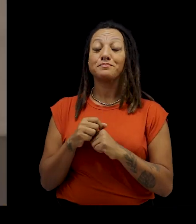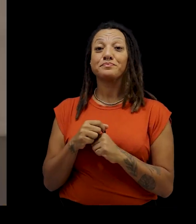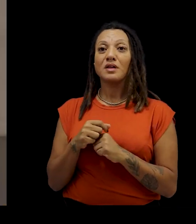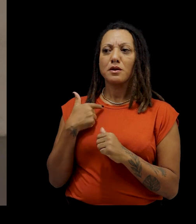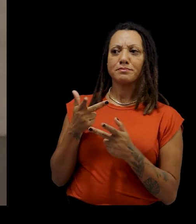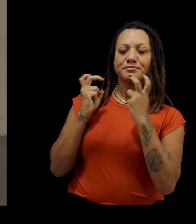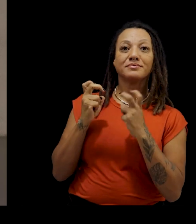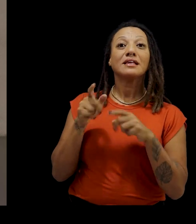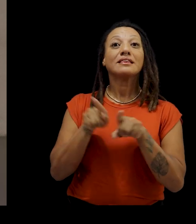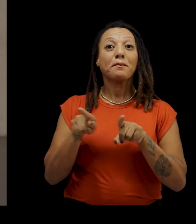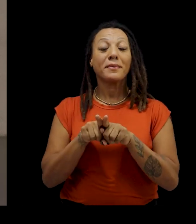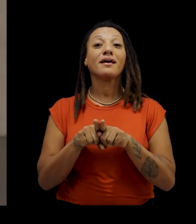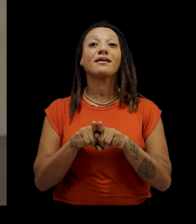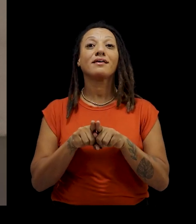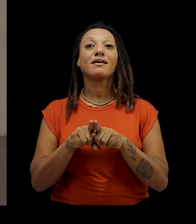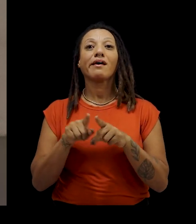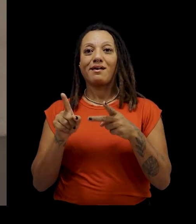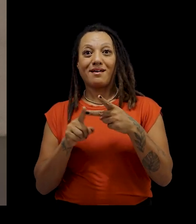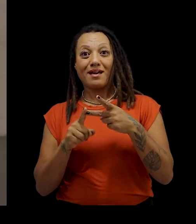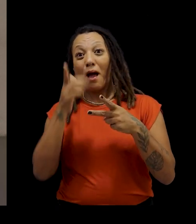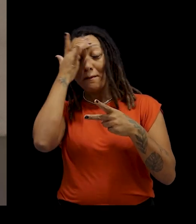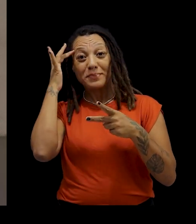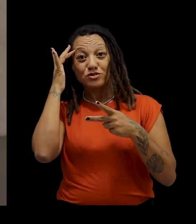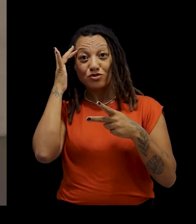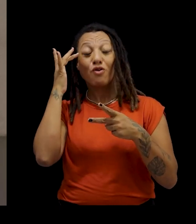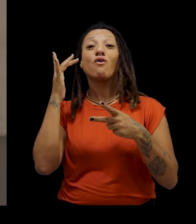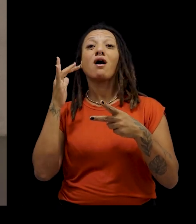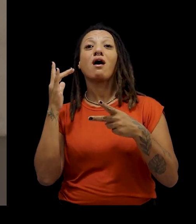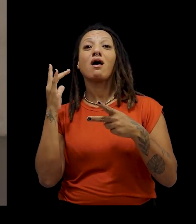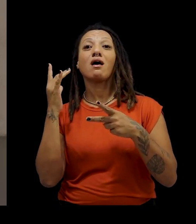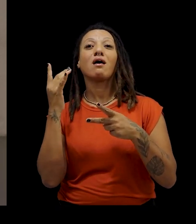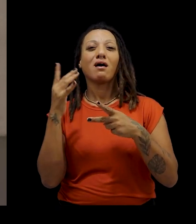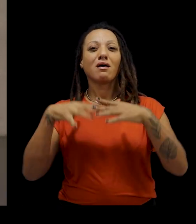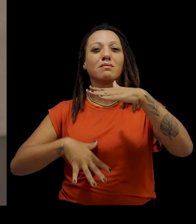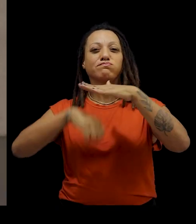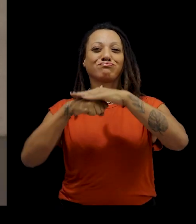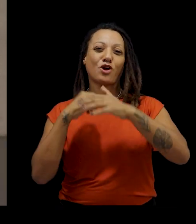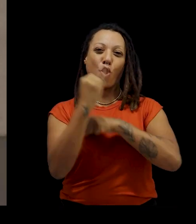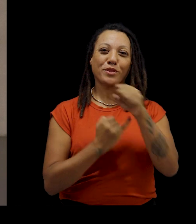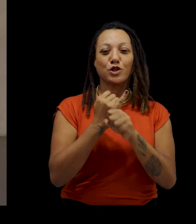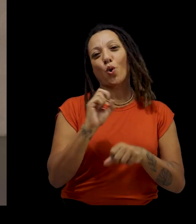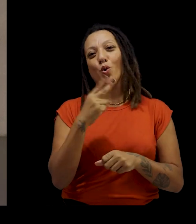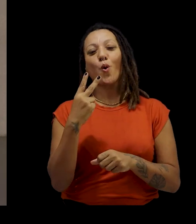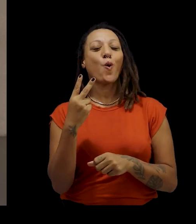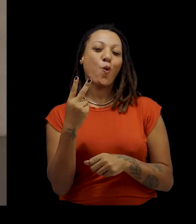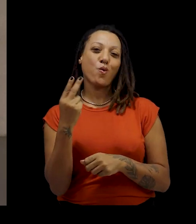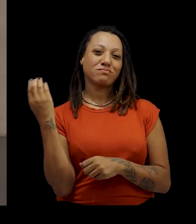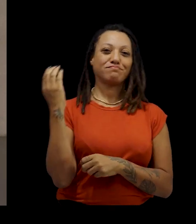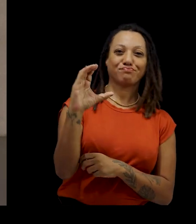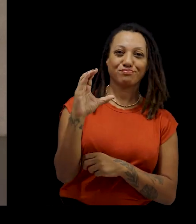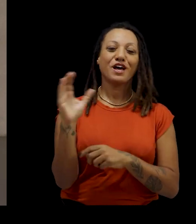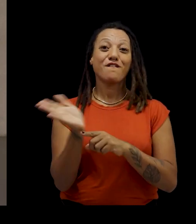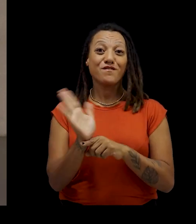vídeo que estava em casa, e depois, num segundo momento, subir esse material para o seu arquivo pessoal, para o computador, e aí, num